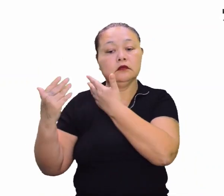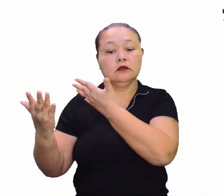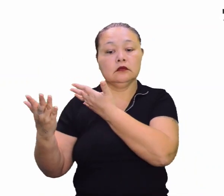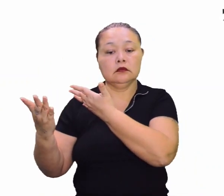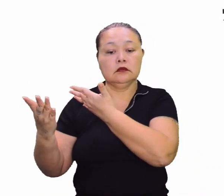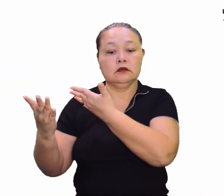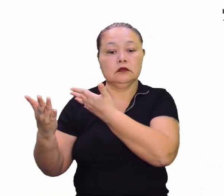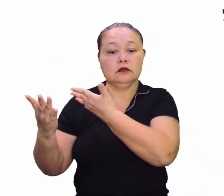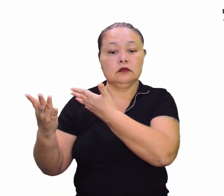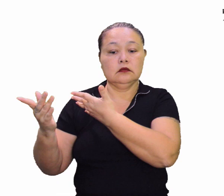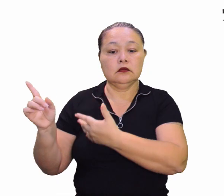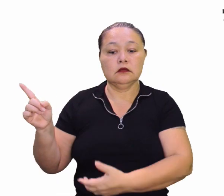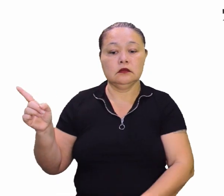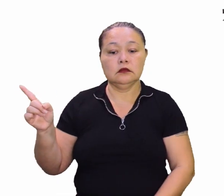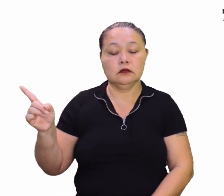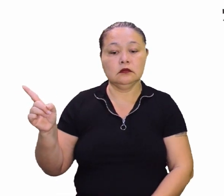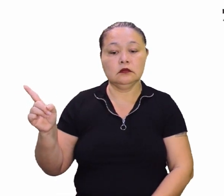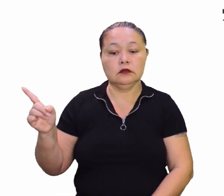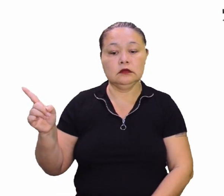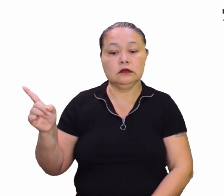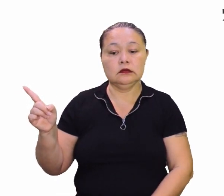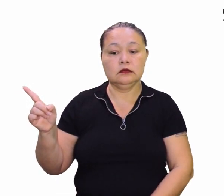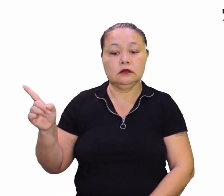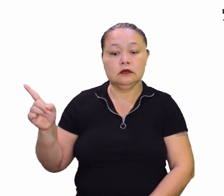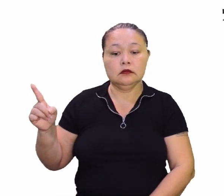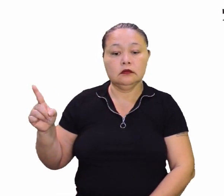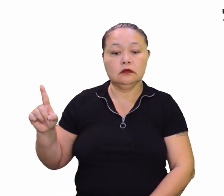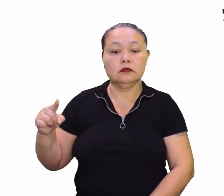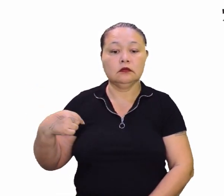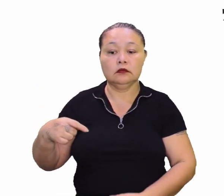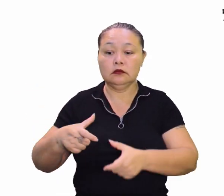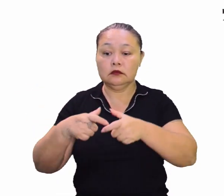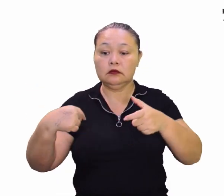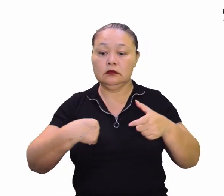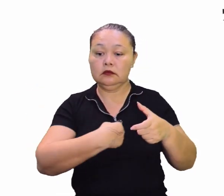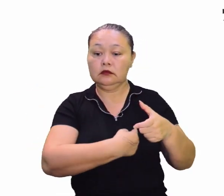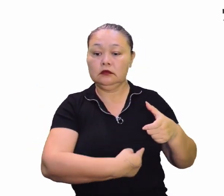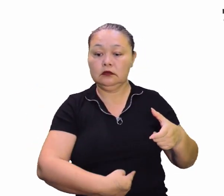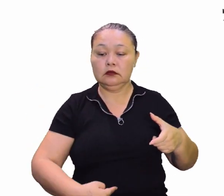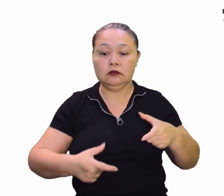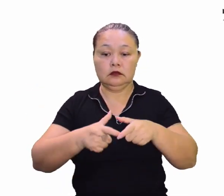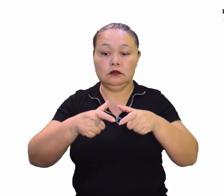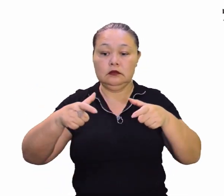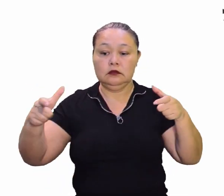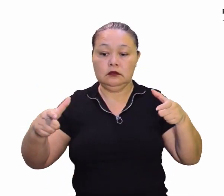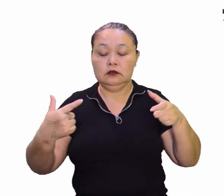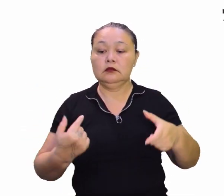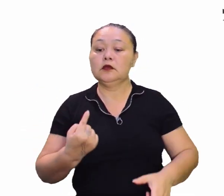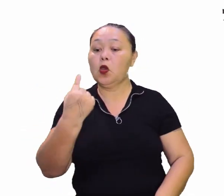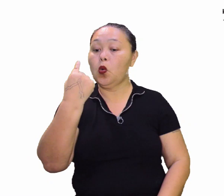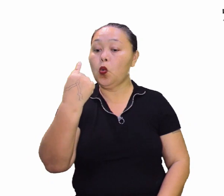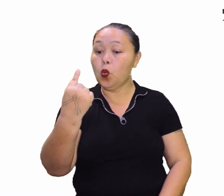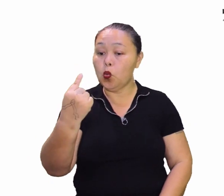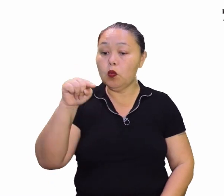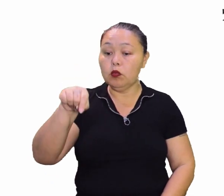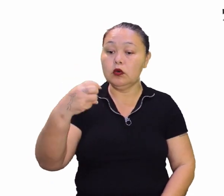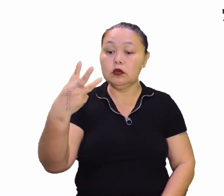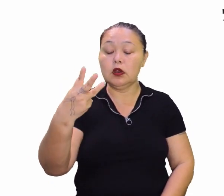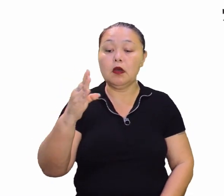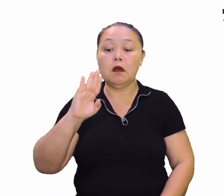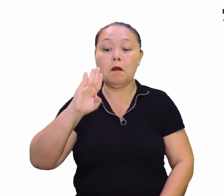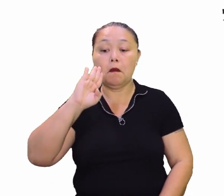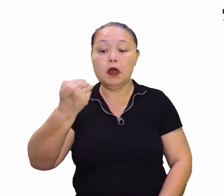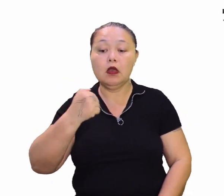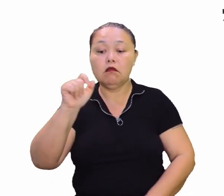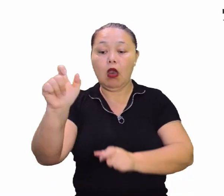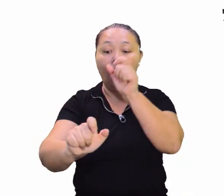galera, voltando aqui, ó. Então, olha só o tamanho da China, ali 1,3 bilhão de pessoas, um